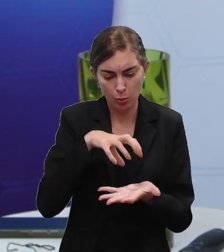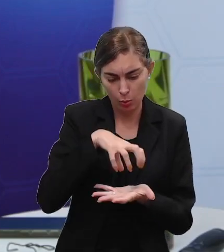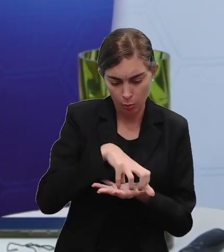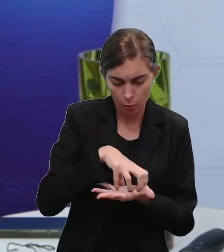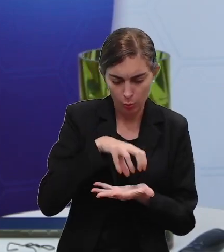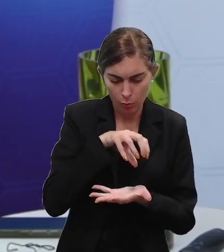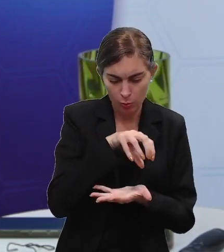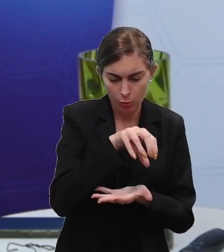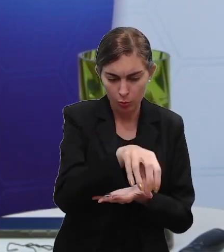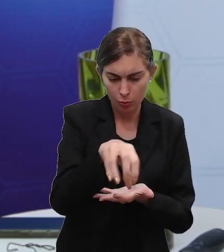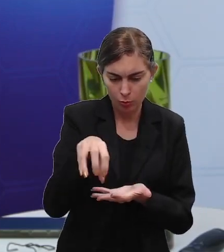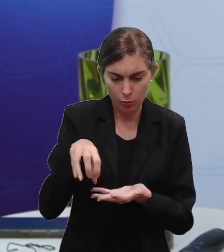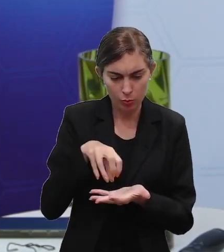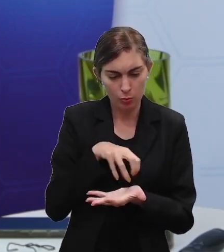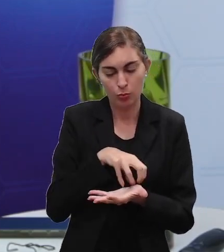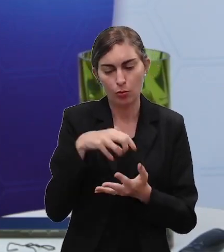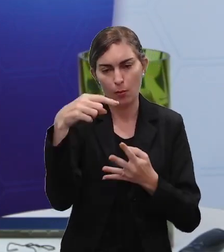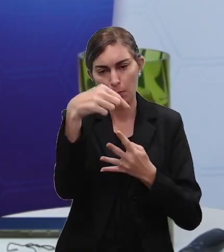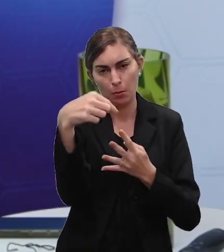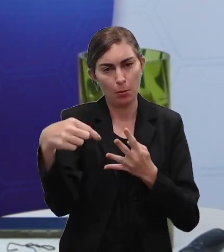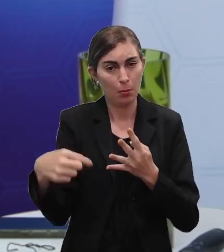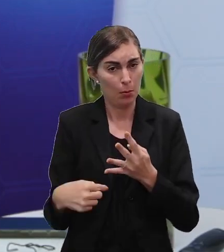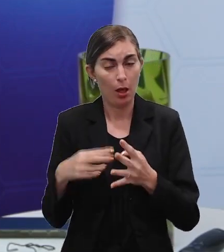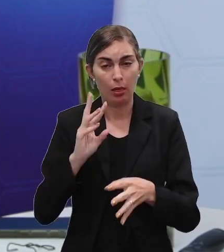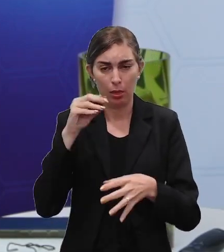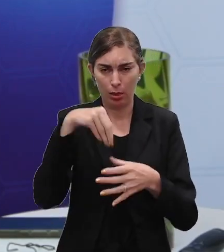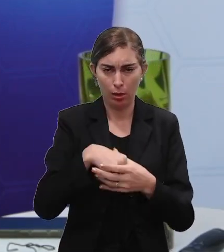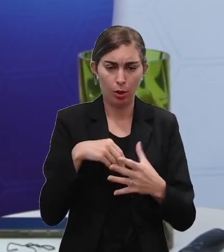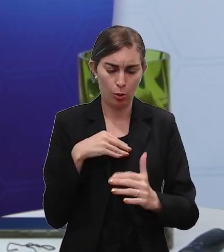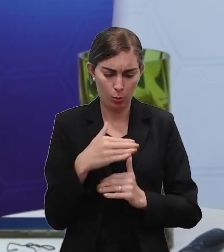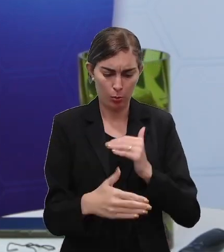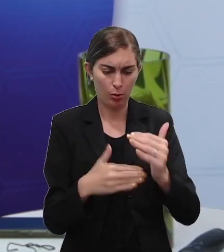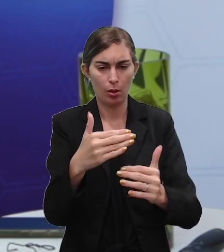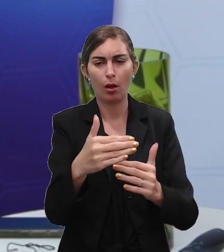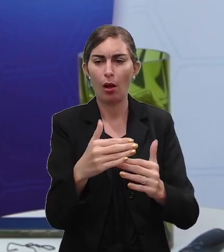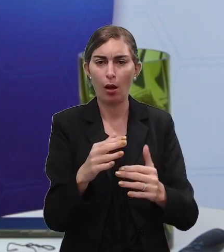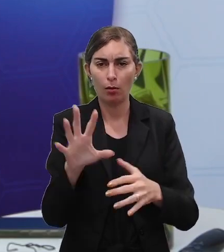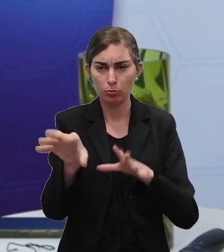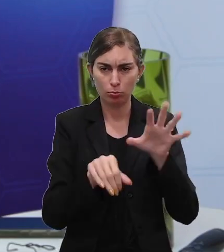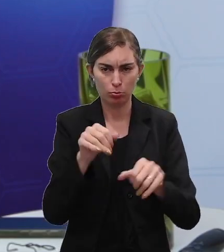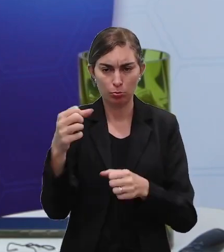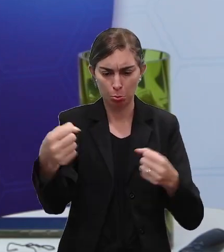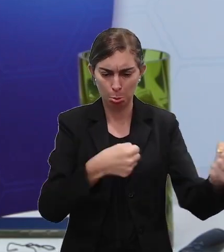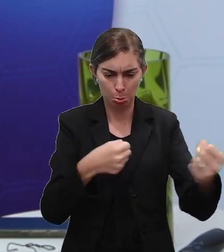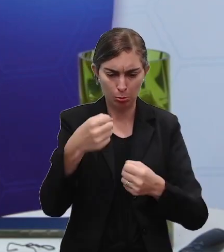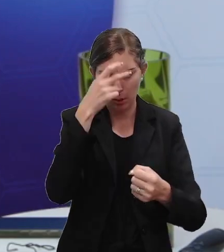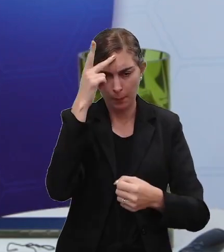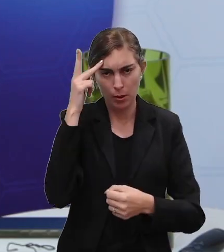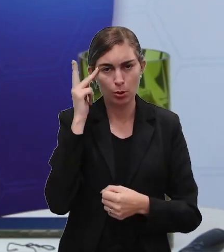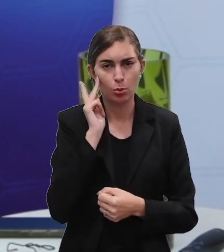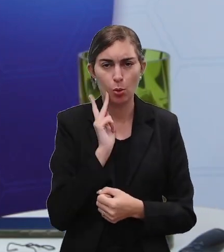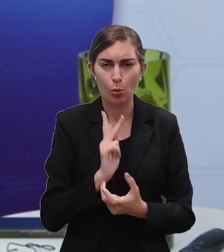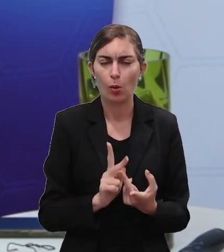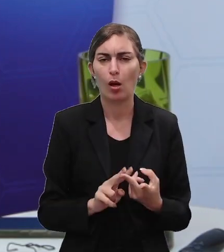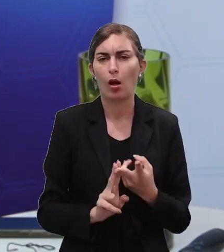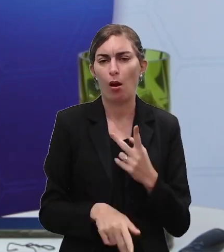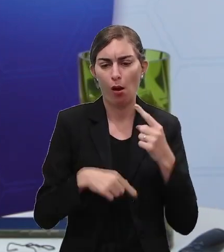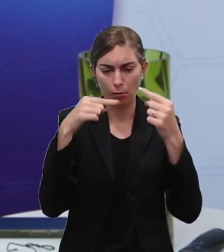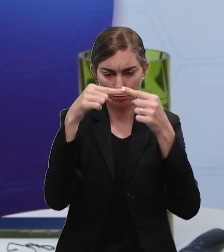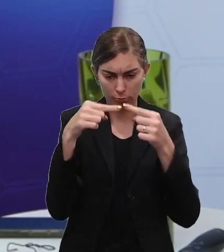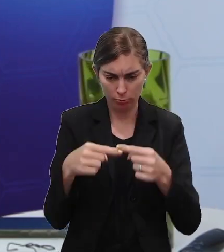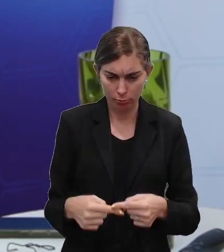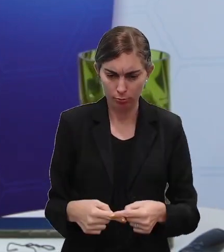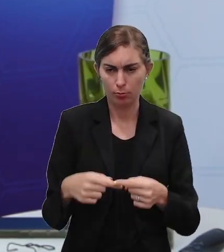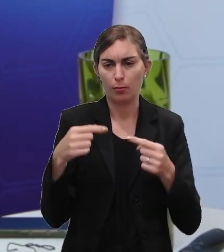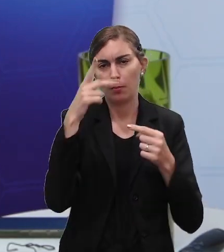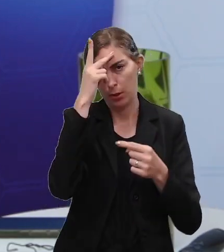de subsistemas. Dentro desse nós vamos colocar o processo de agregar pessoas, o processo de aplicar